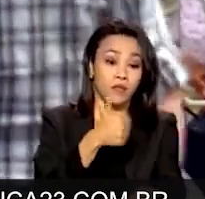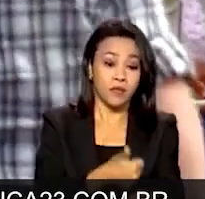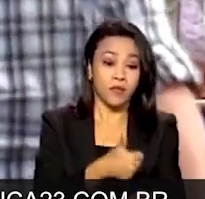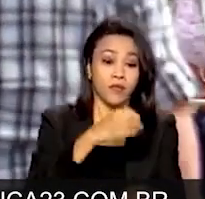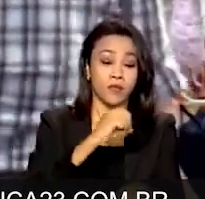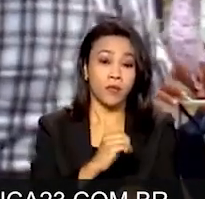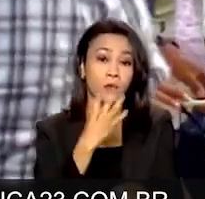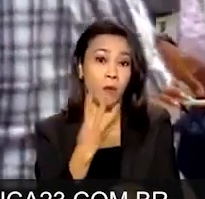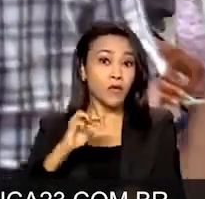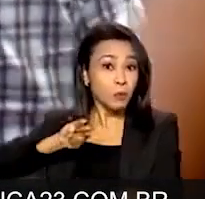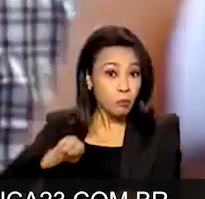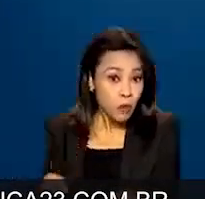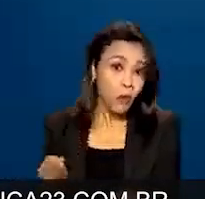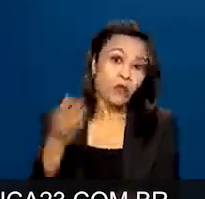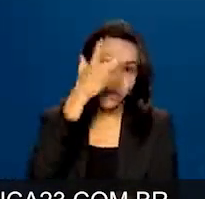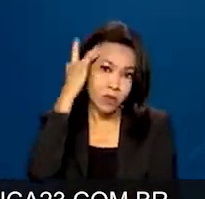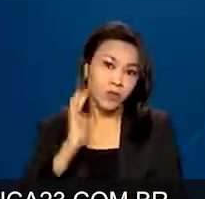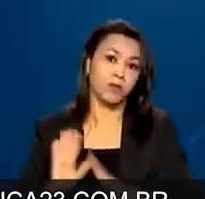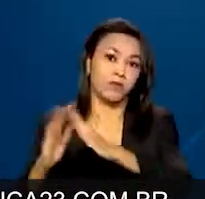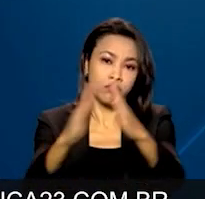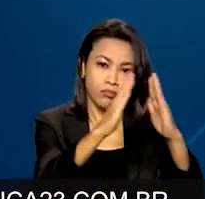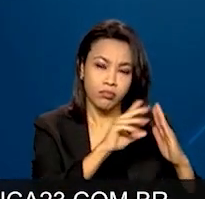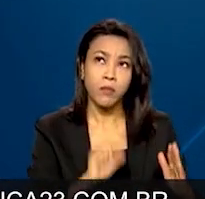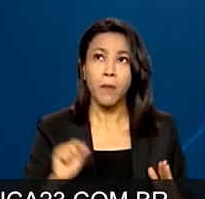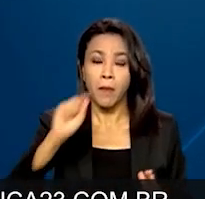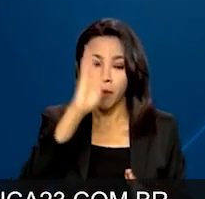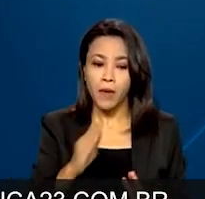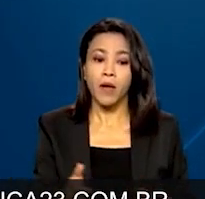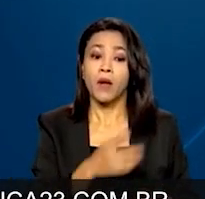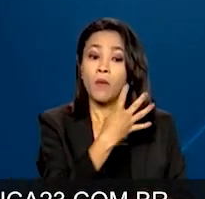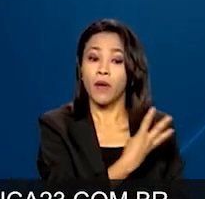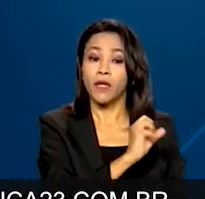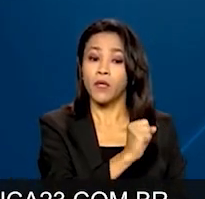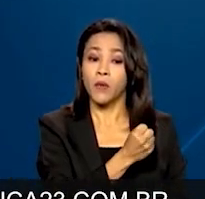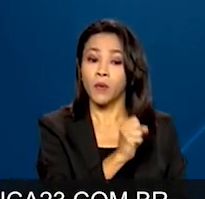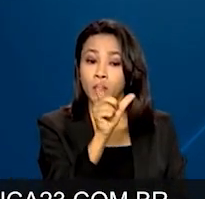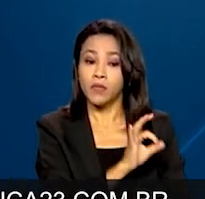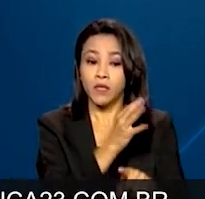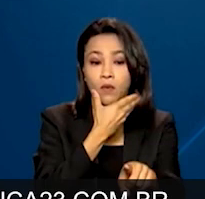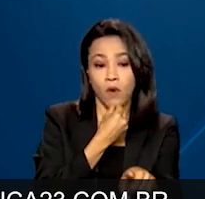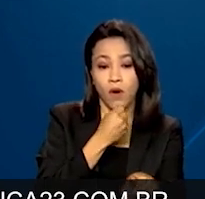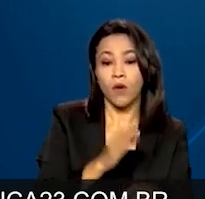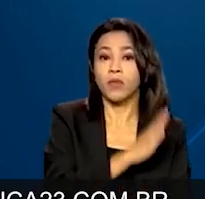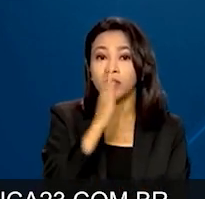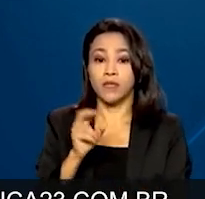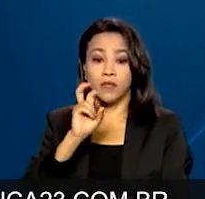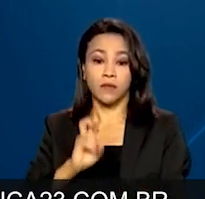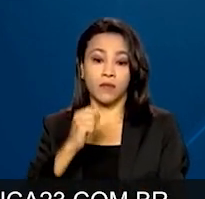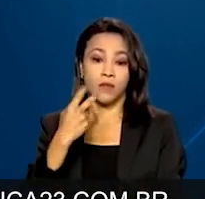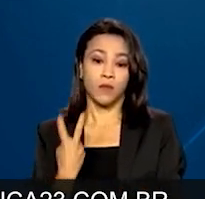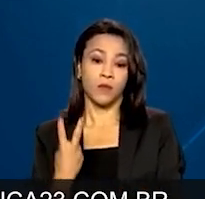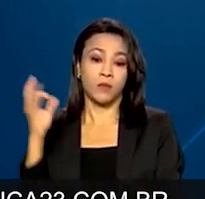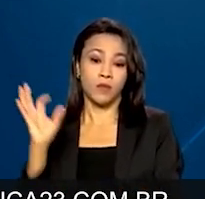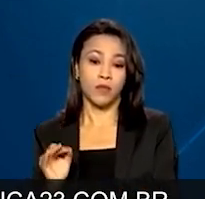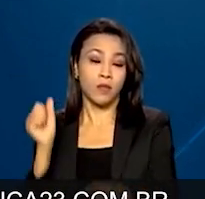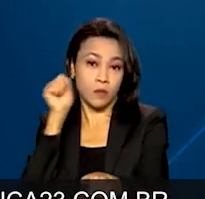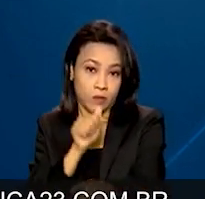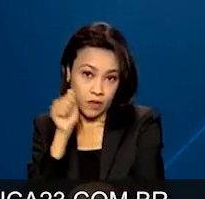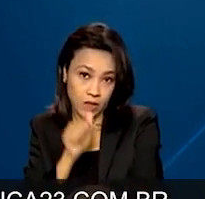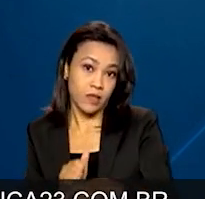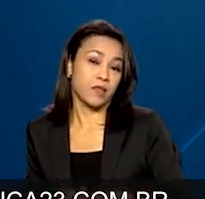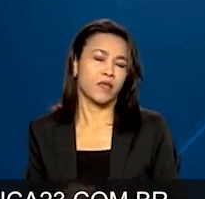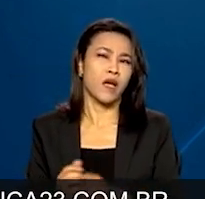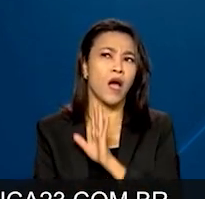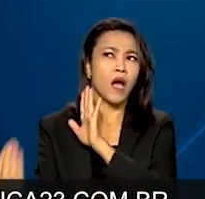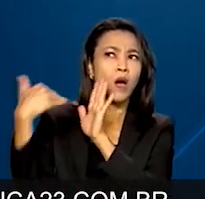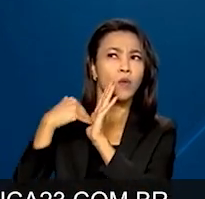mil domicílios em todo o país. 48% são homens e 52% mulheres. Os dados do segundo